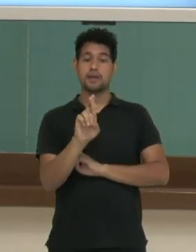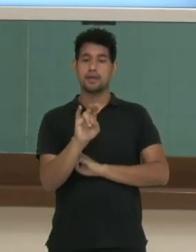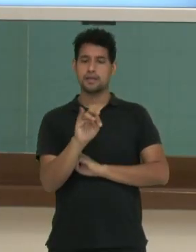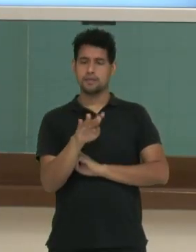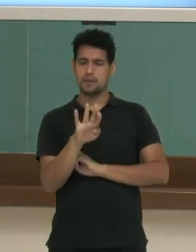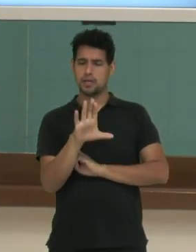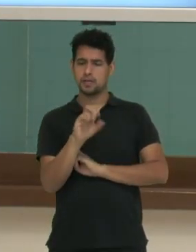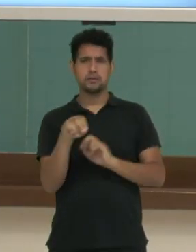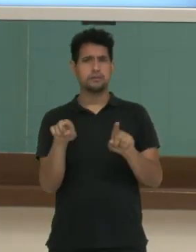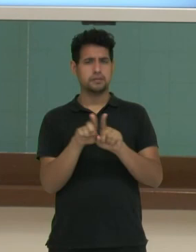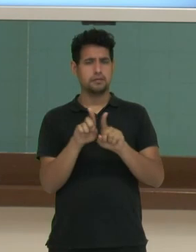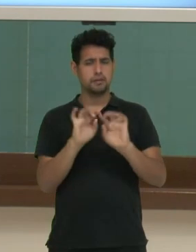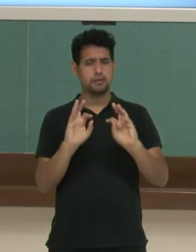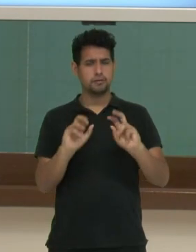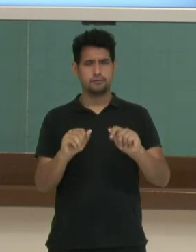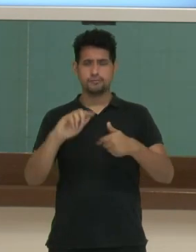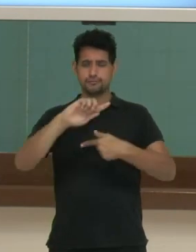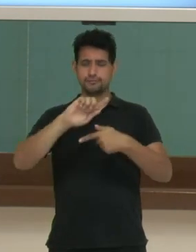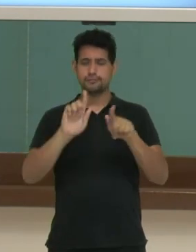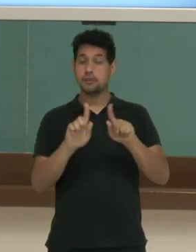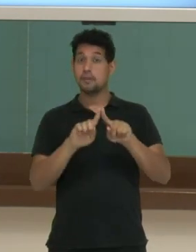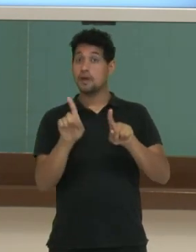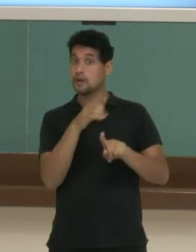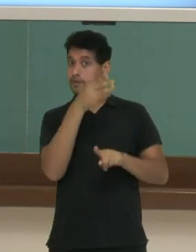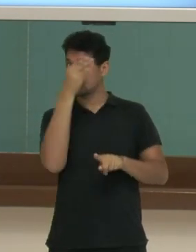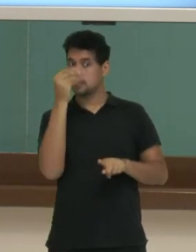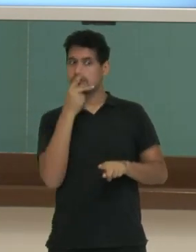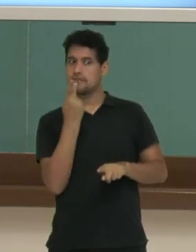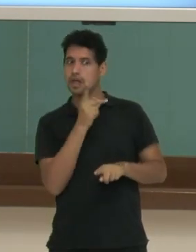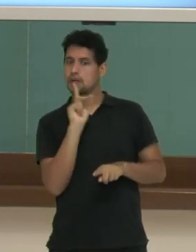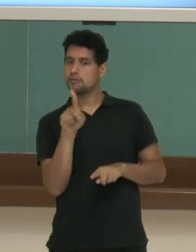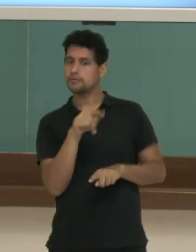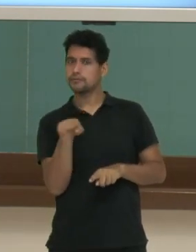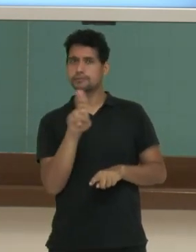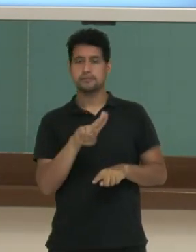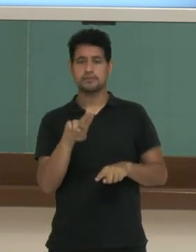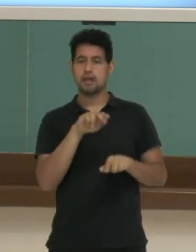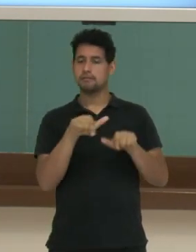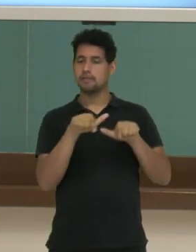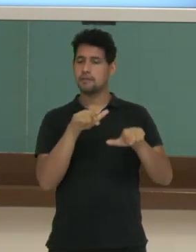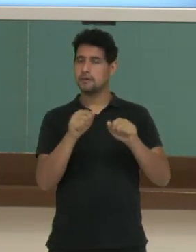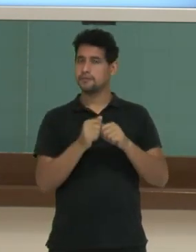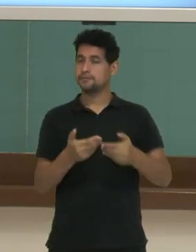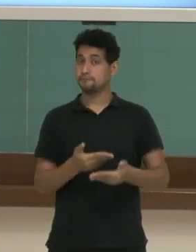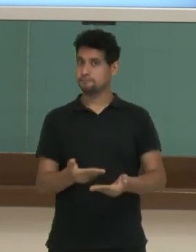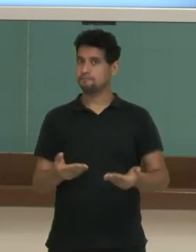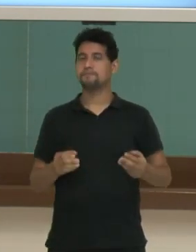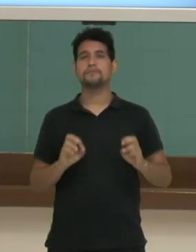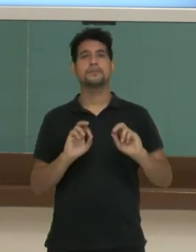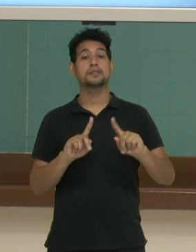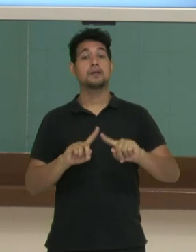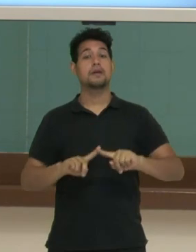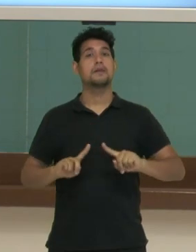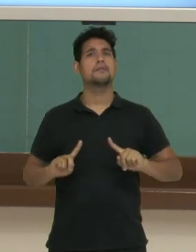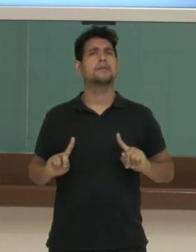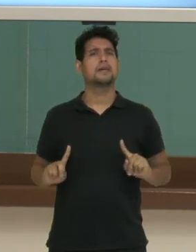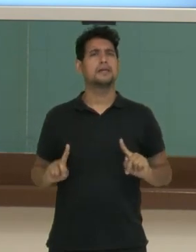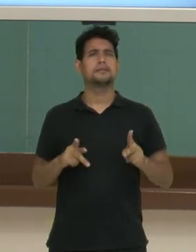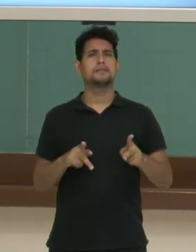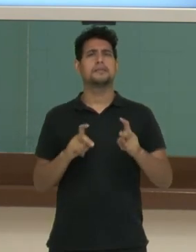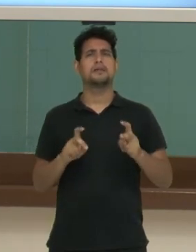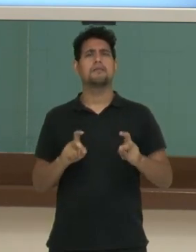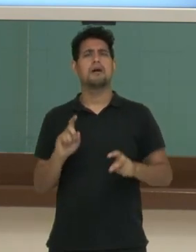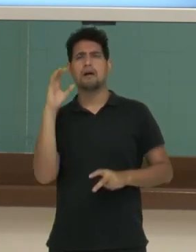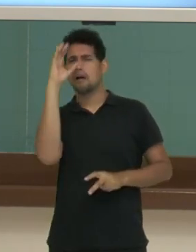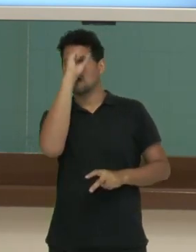figuras geométricas, né? E não esqueçam lá de falar para o professor atribuir essa atividade para você, tá bom? Então, olha lá, o que